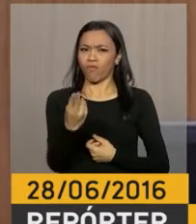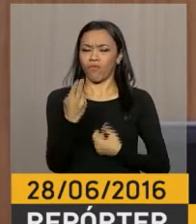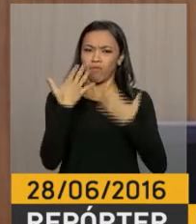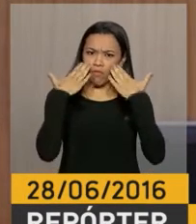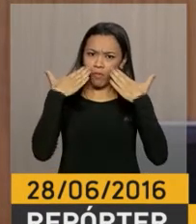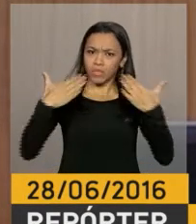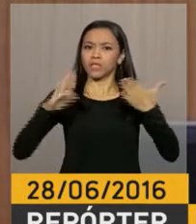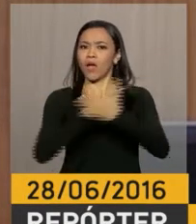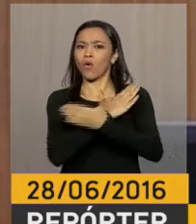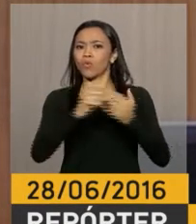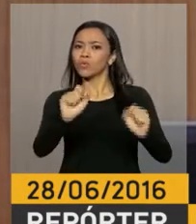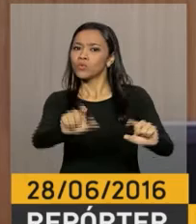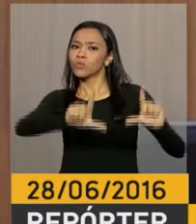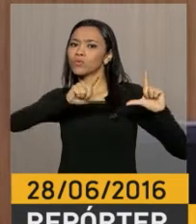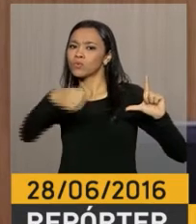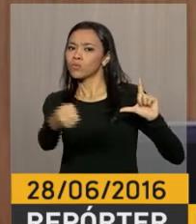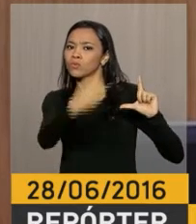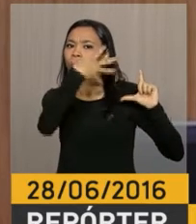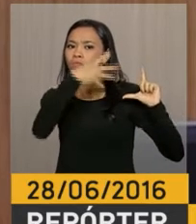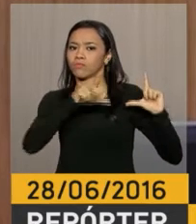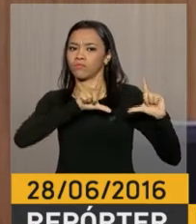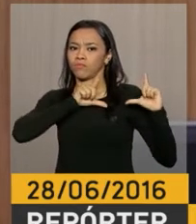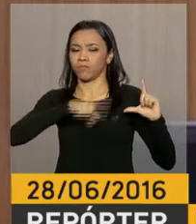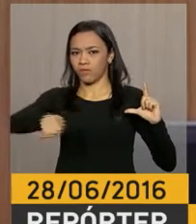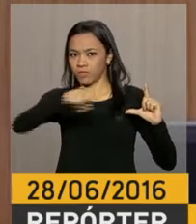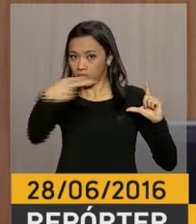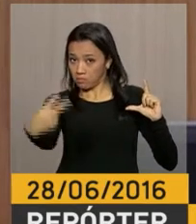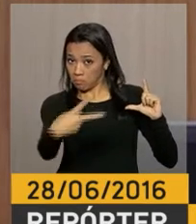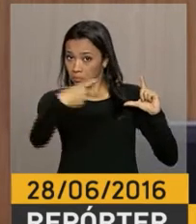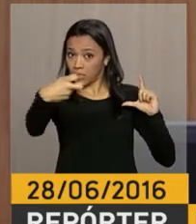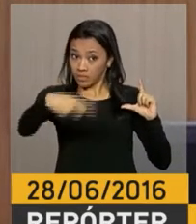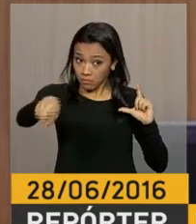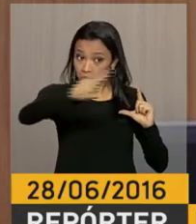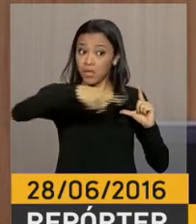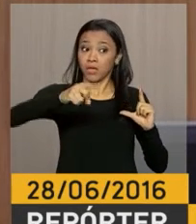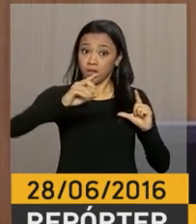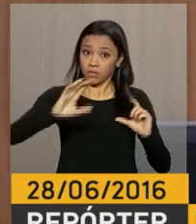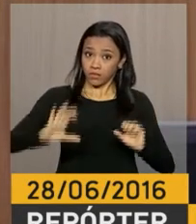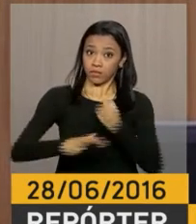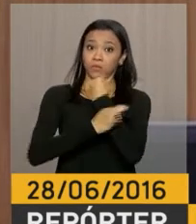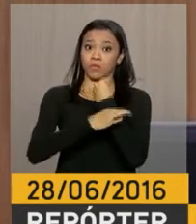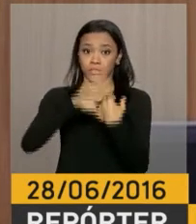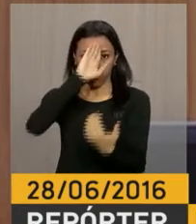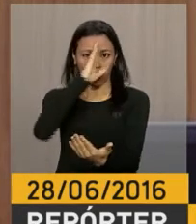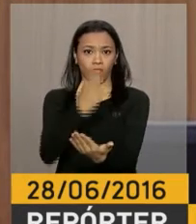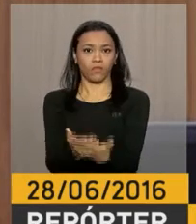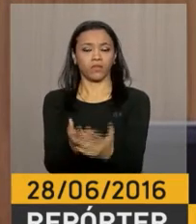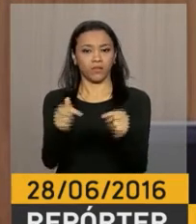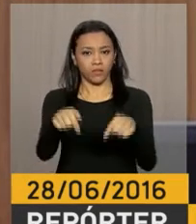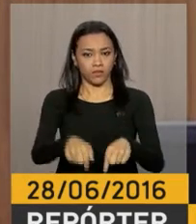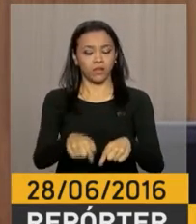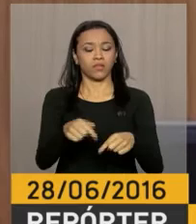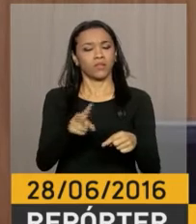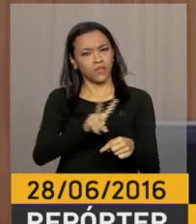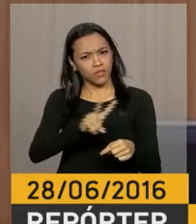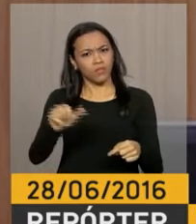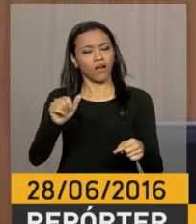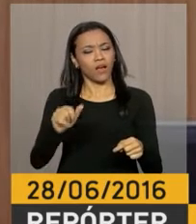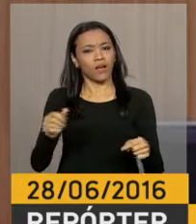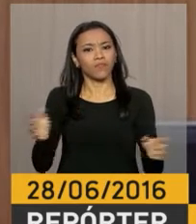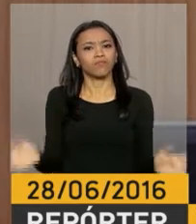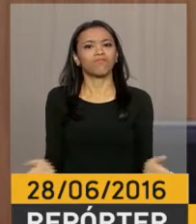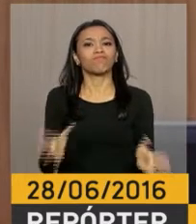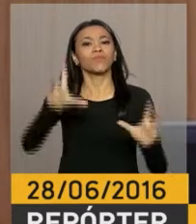que mostram já uma reversão do ponto de vista dessa confiança. E tudo isso certamente vai contribuir para a ancoragem das expectativas